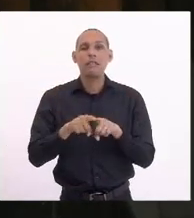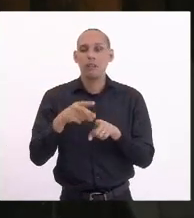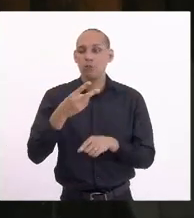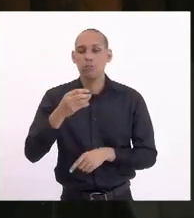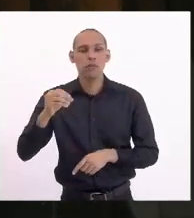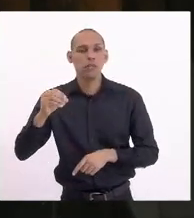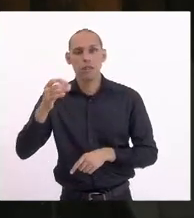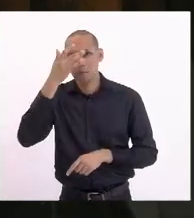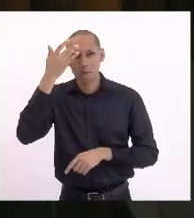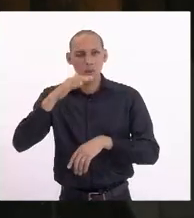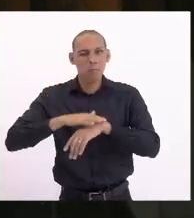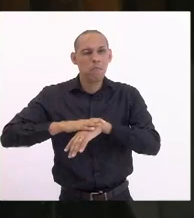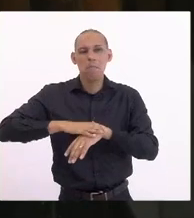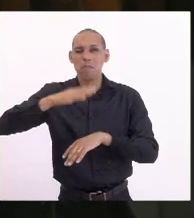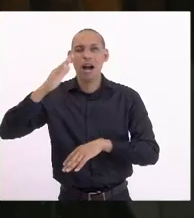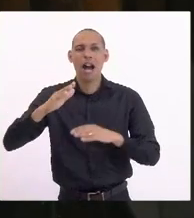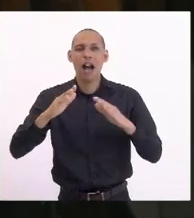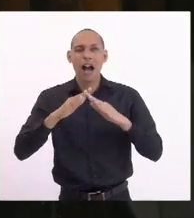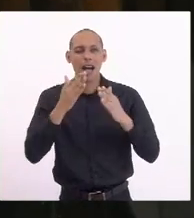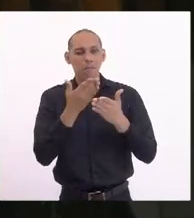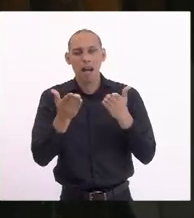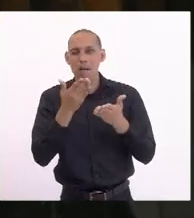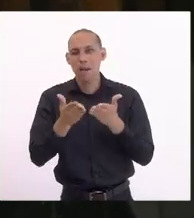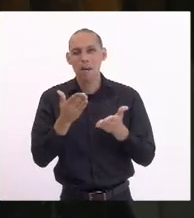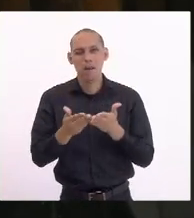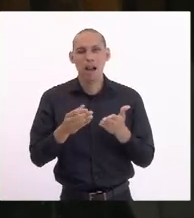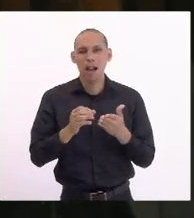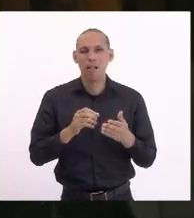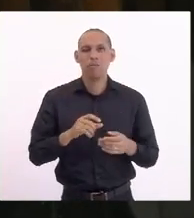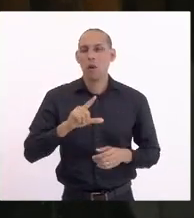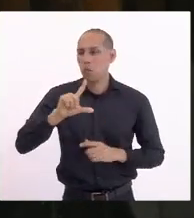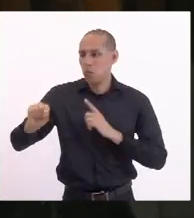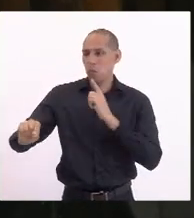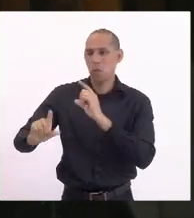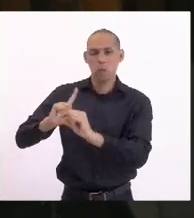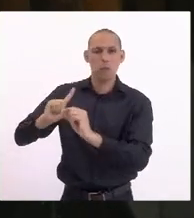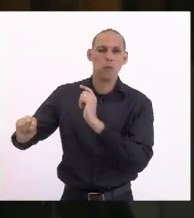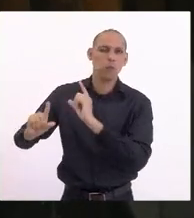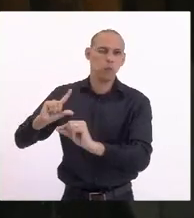centenas já desabrigados, desalojados, etc.